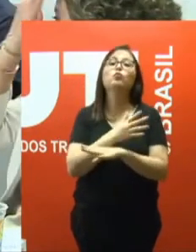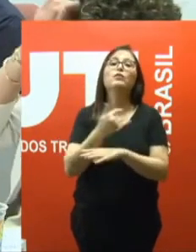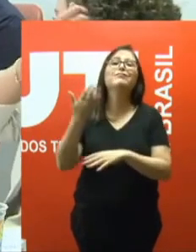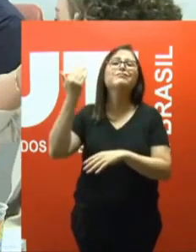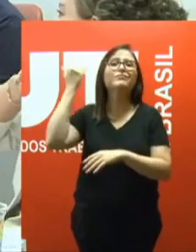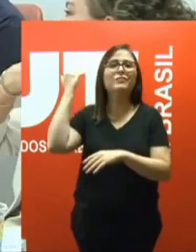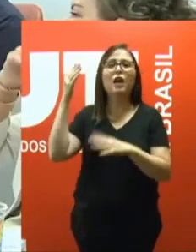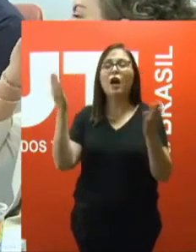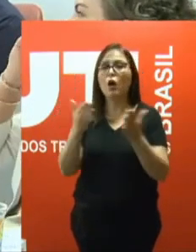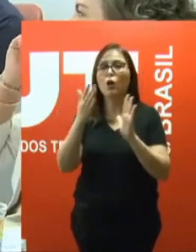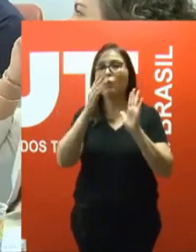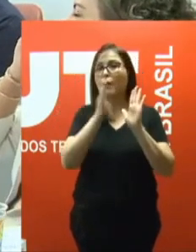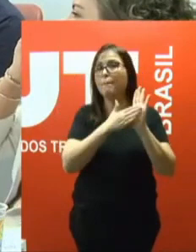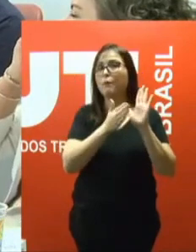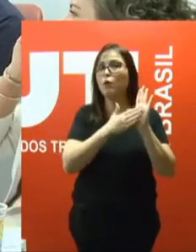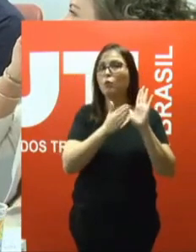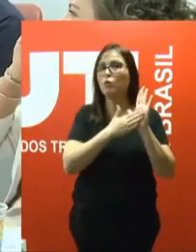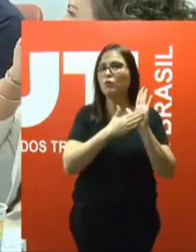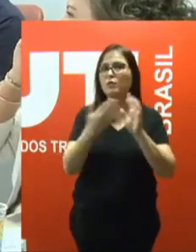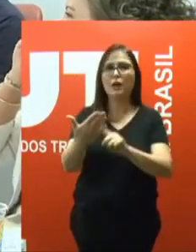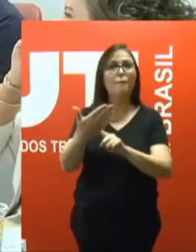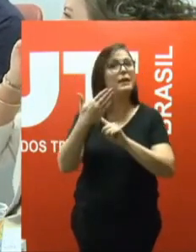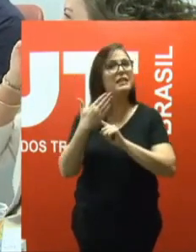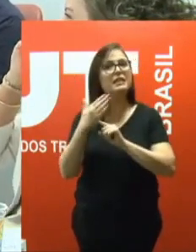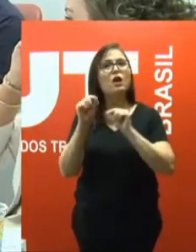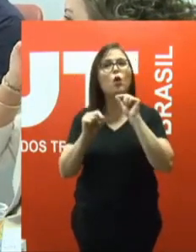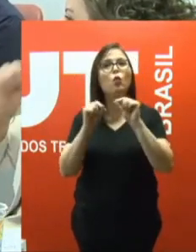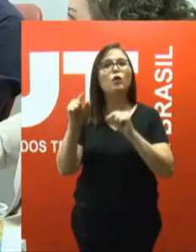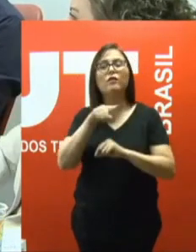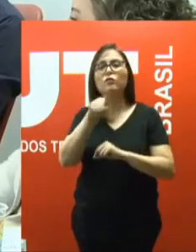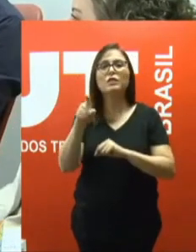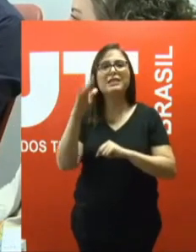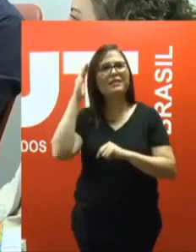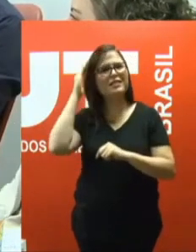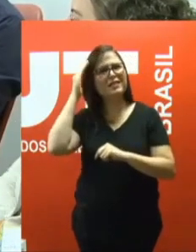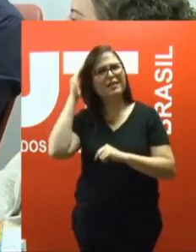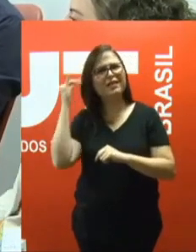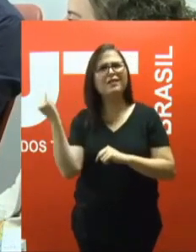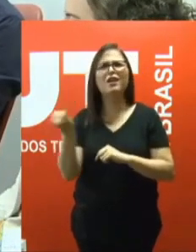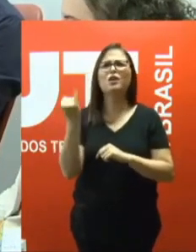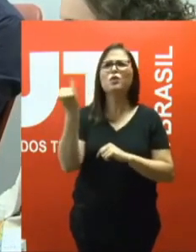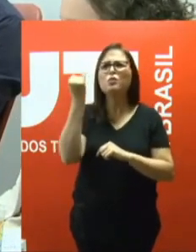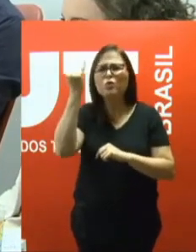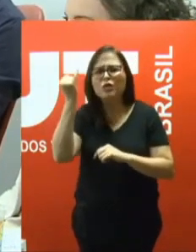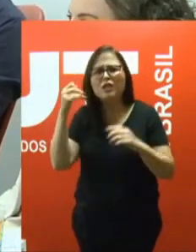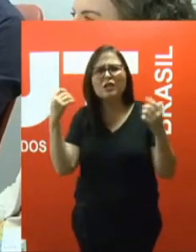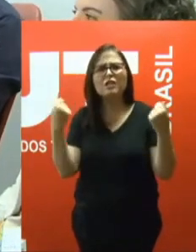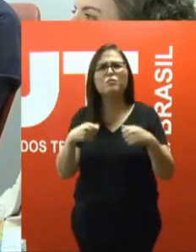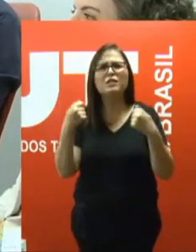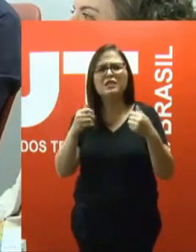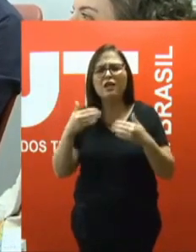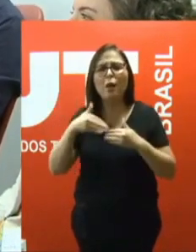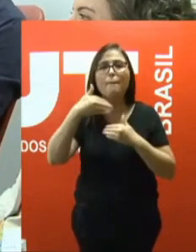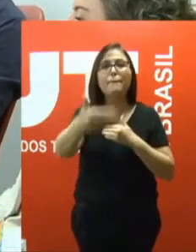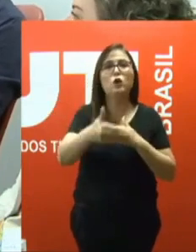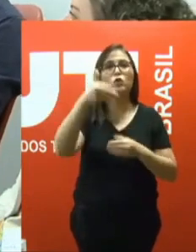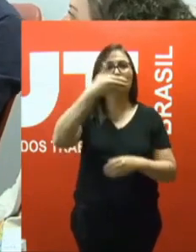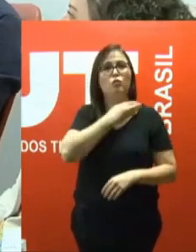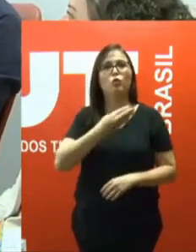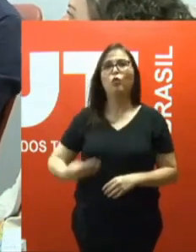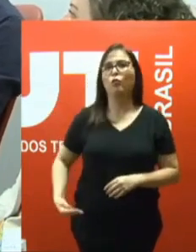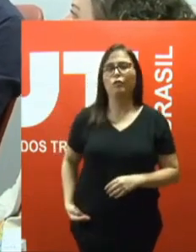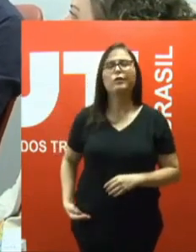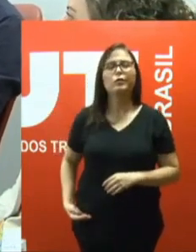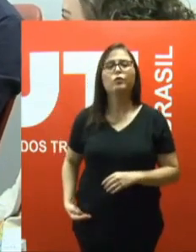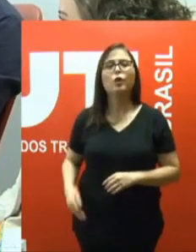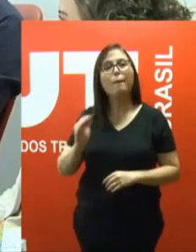uma proposta, sabe, daquilo que vocês entendem que é importante ser feito no próximo governo. E eu